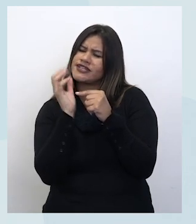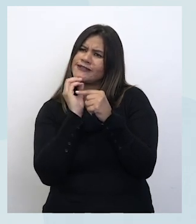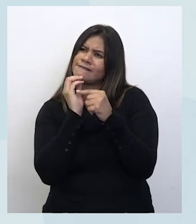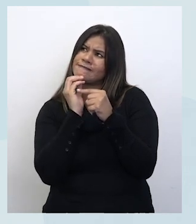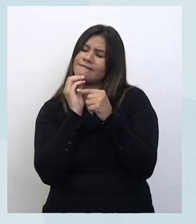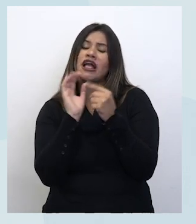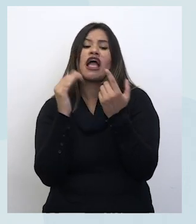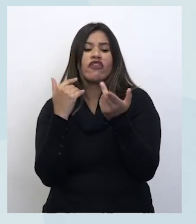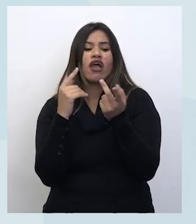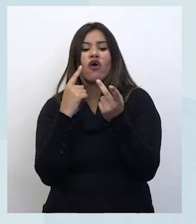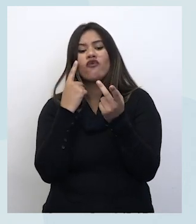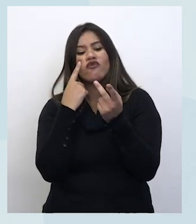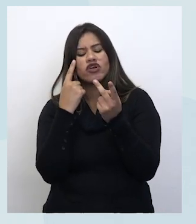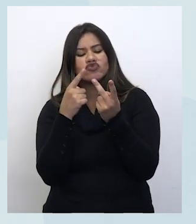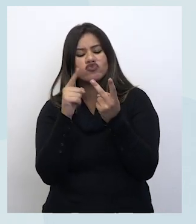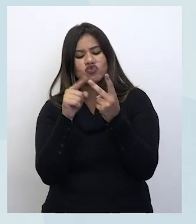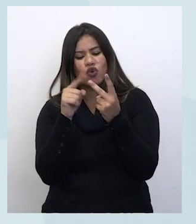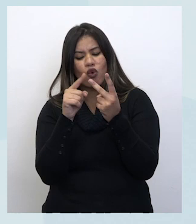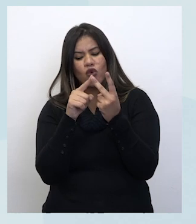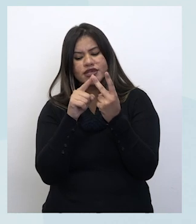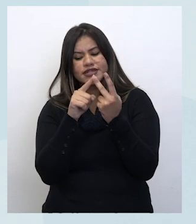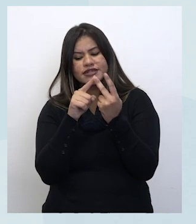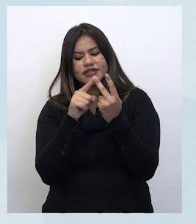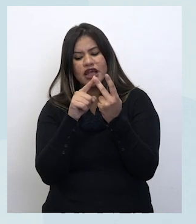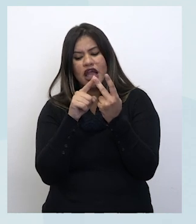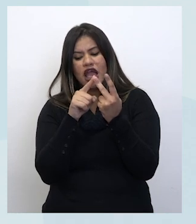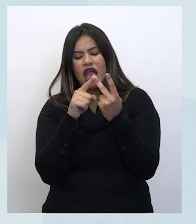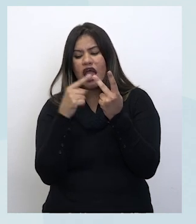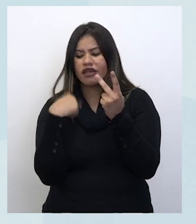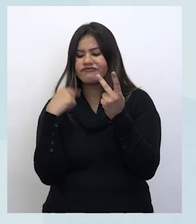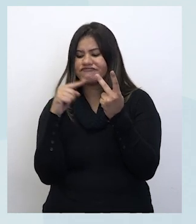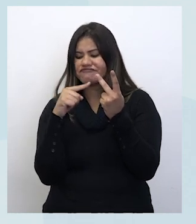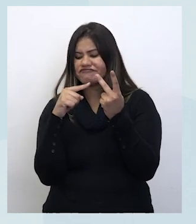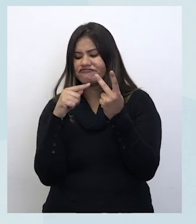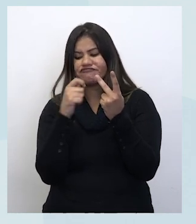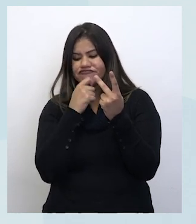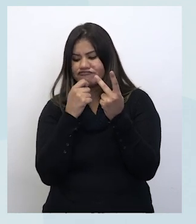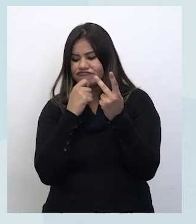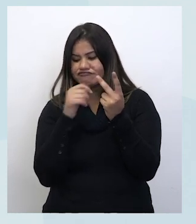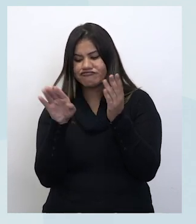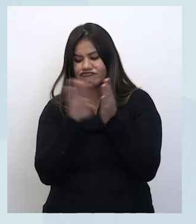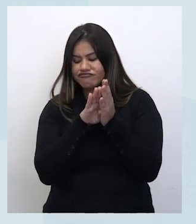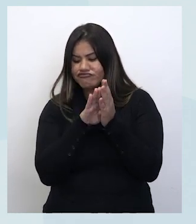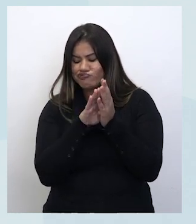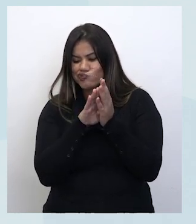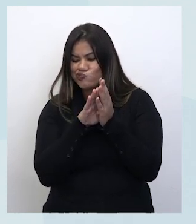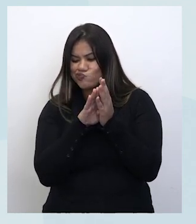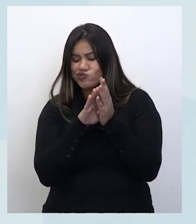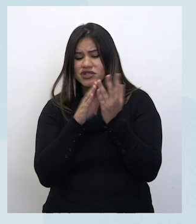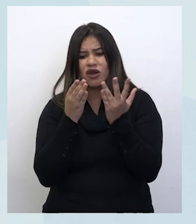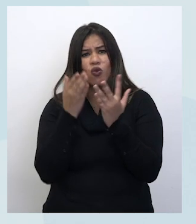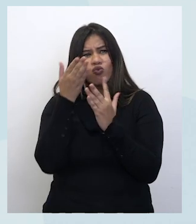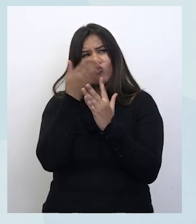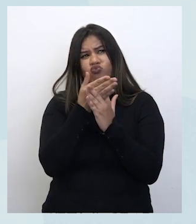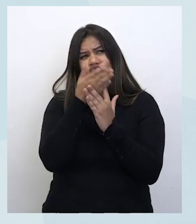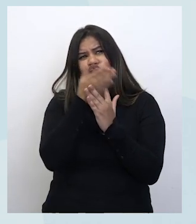você vai e faz a leitura depois do degrau 2. E aí você fala assim, mas eu ainda não cheguei nesse daqui. Eu estou no